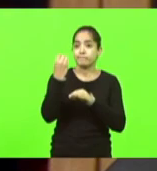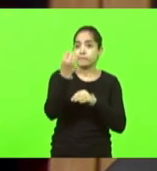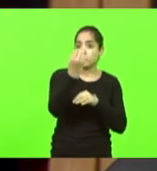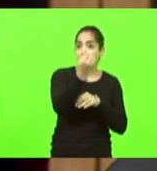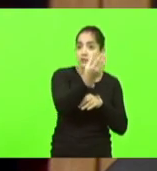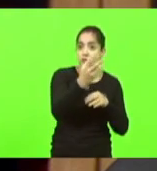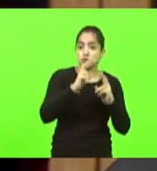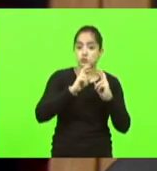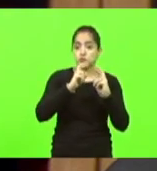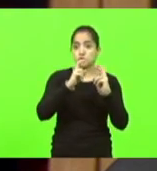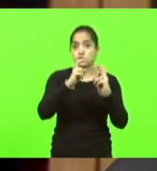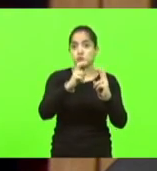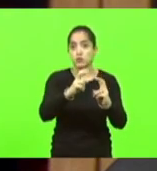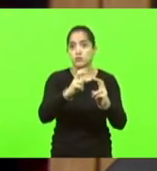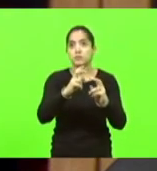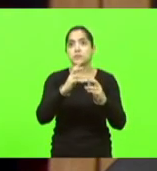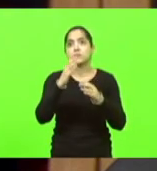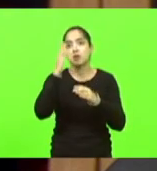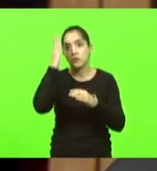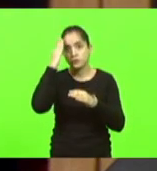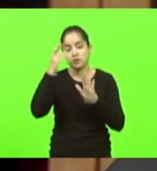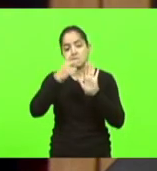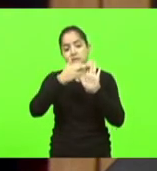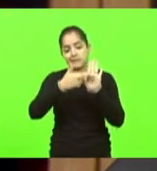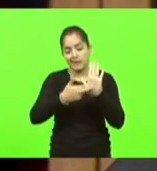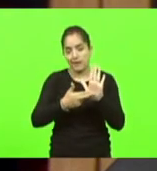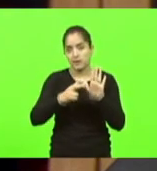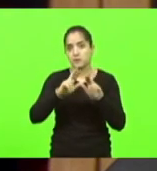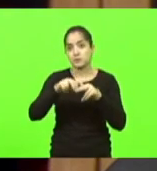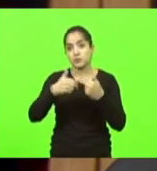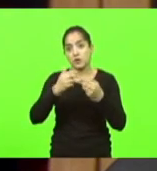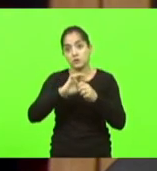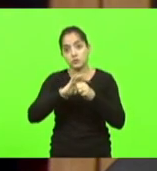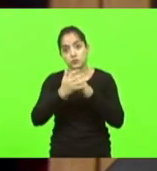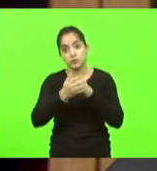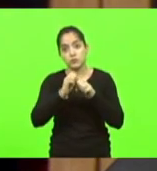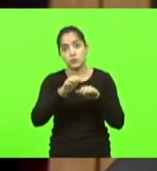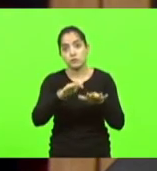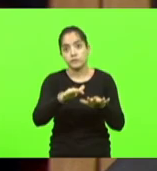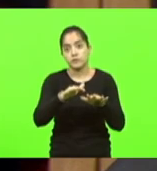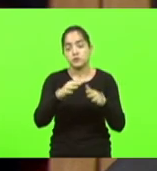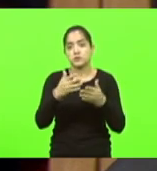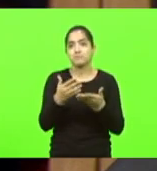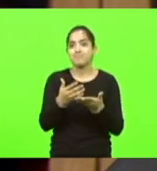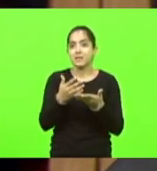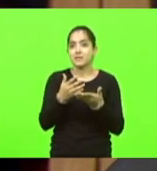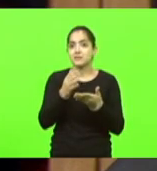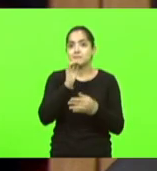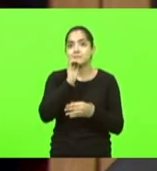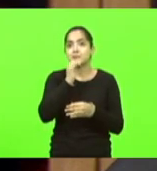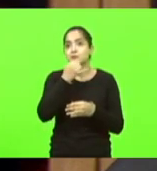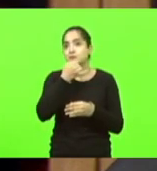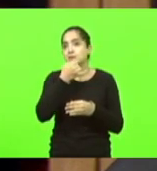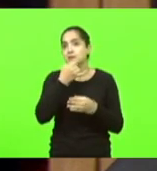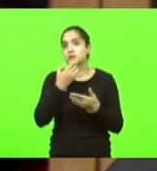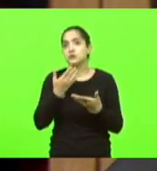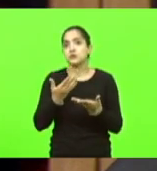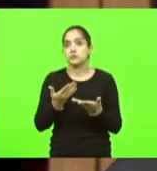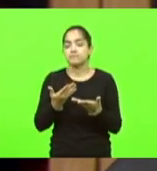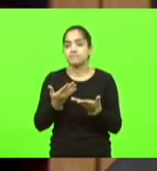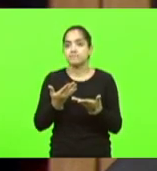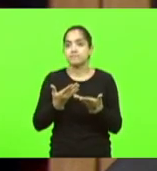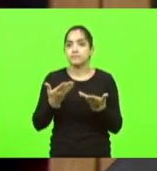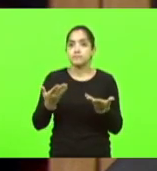naturalmente as limitações que a cor vida nos impõe respeito mas também Lamento de não podermos termos aqui pelo menos